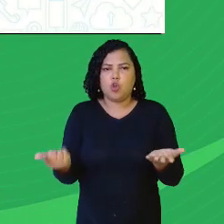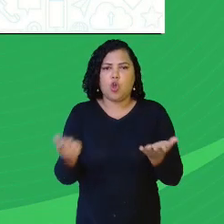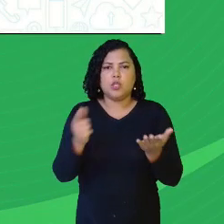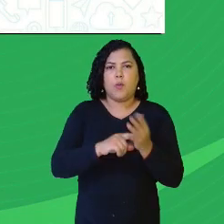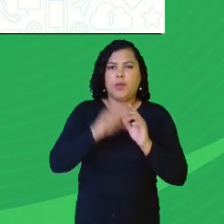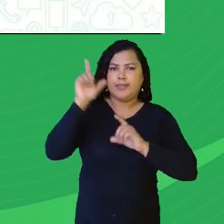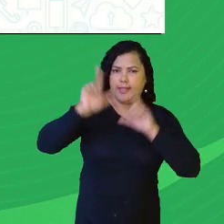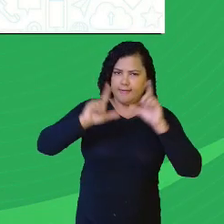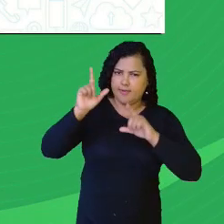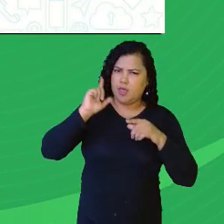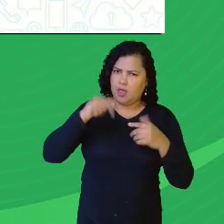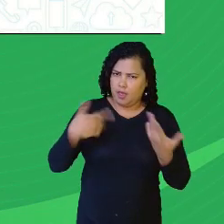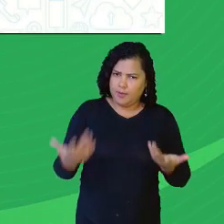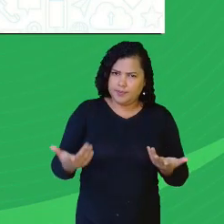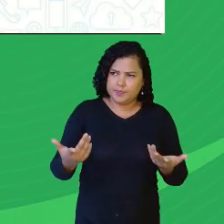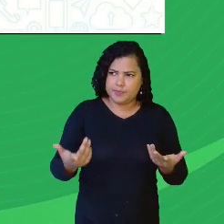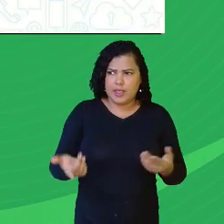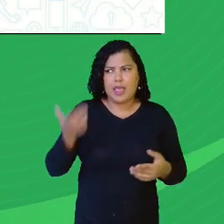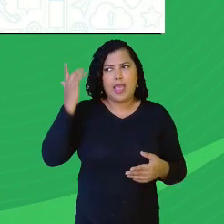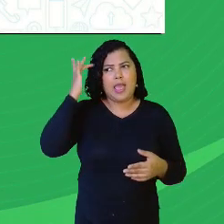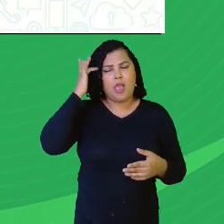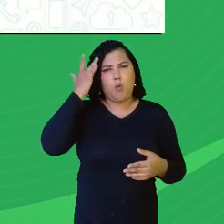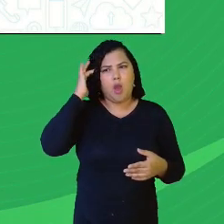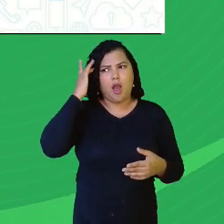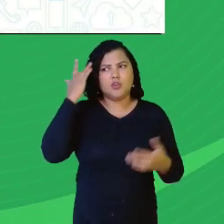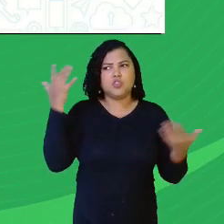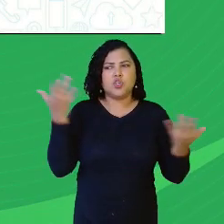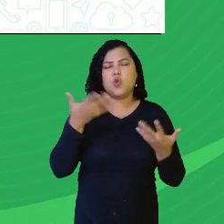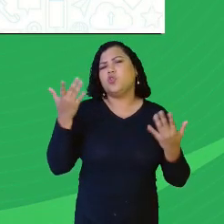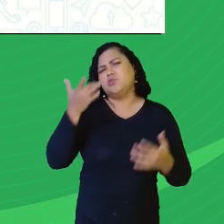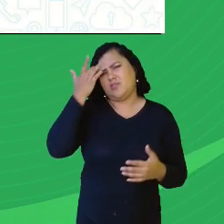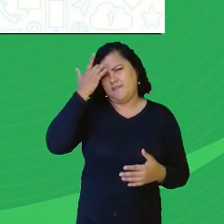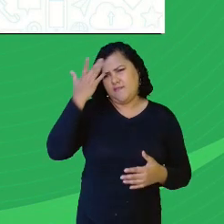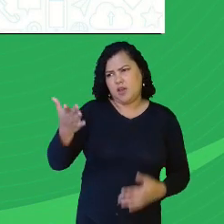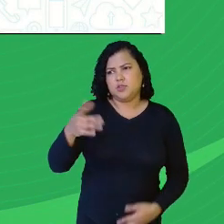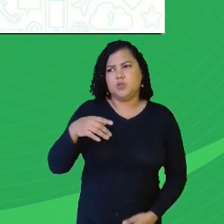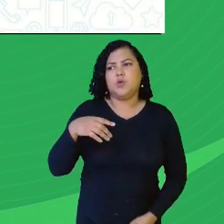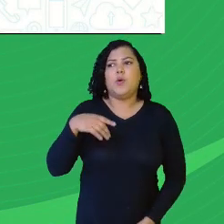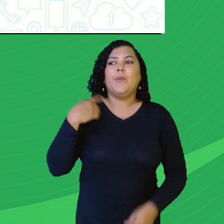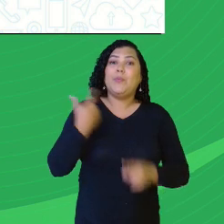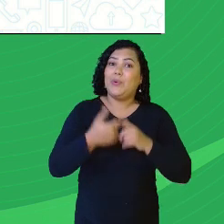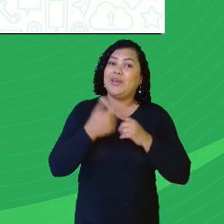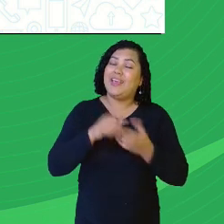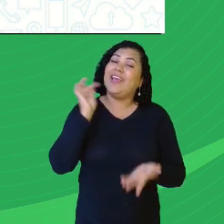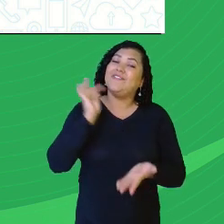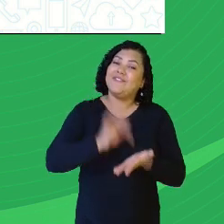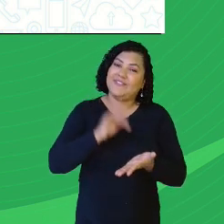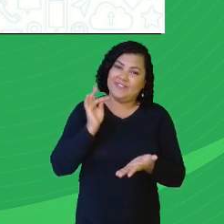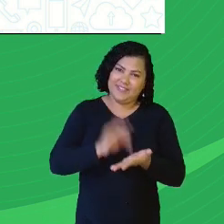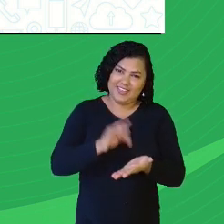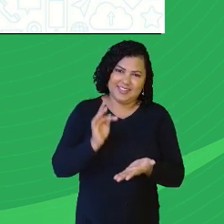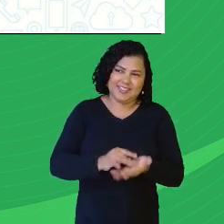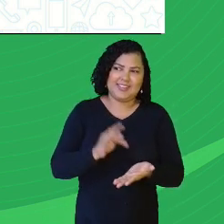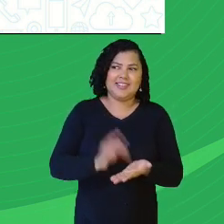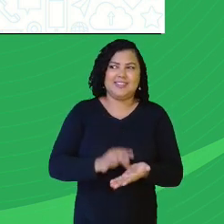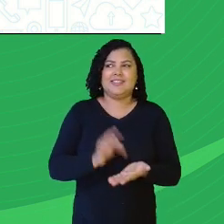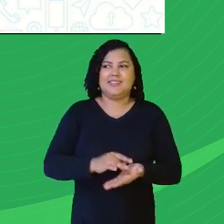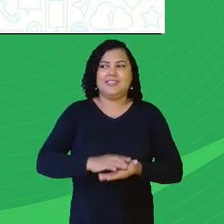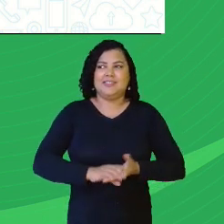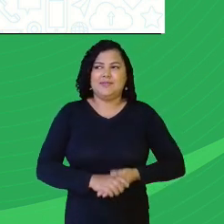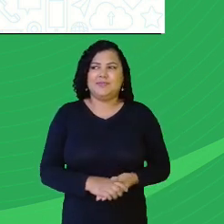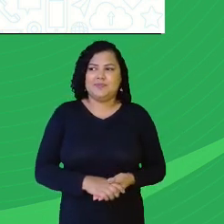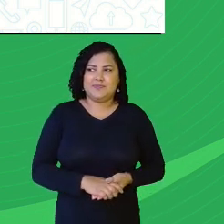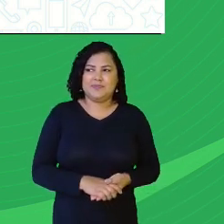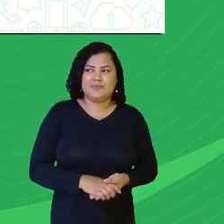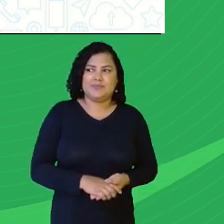e televisão. Eu acho que hoje está bem fácil, porque todas essas frases elas são